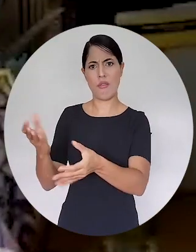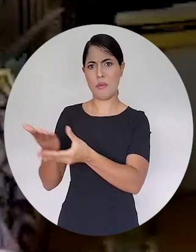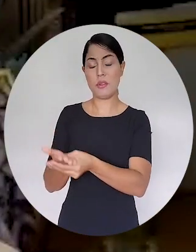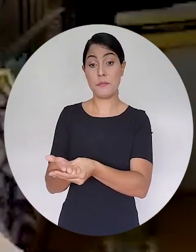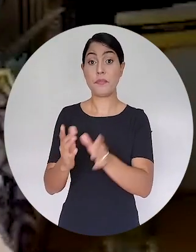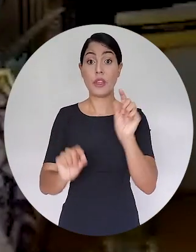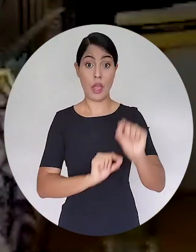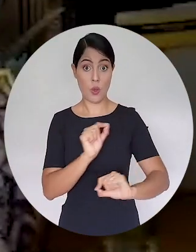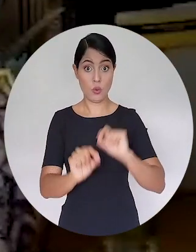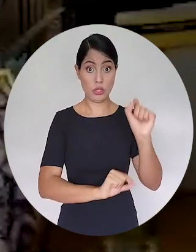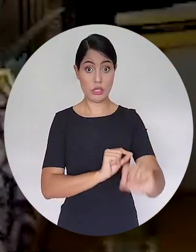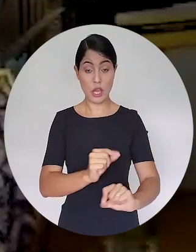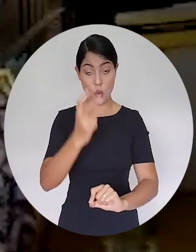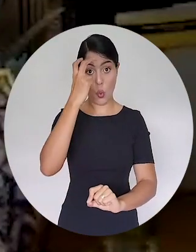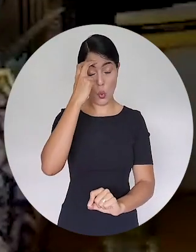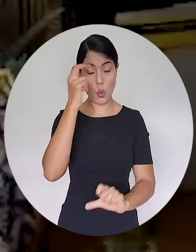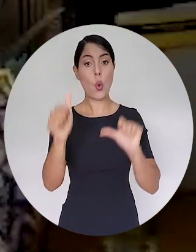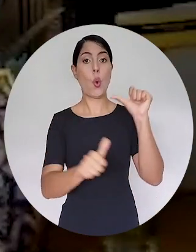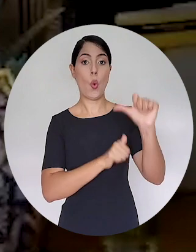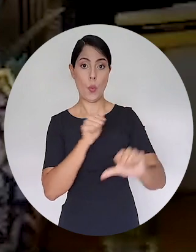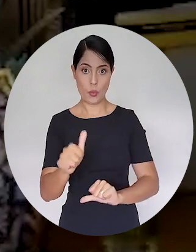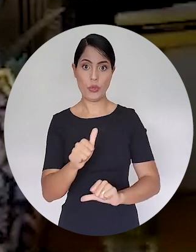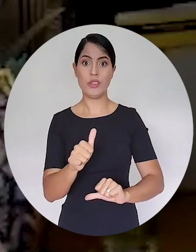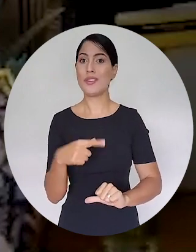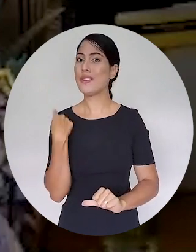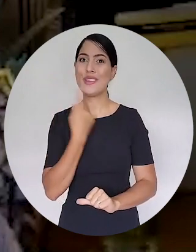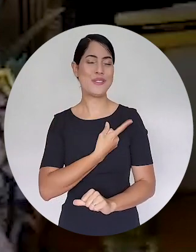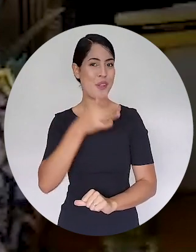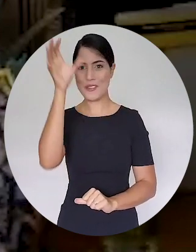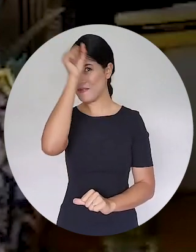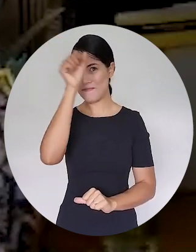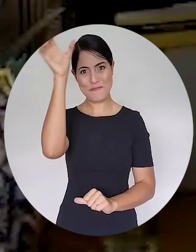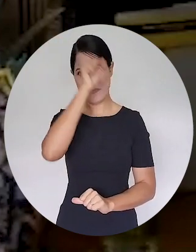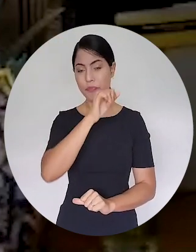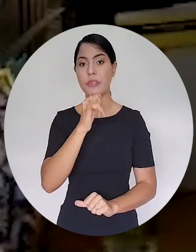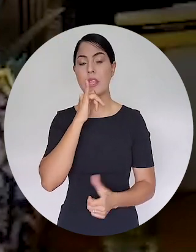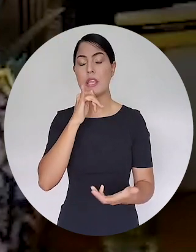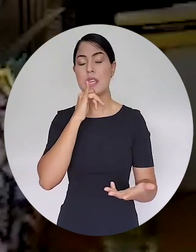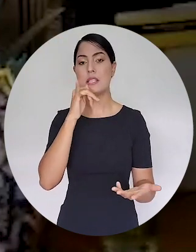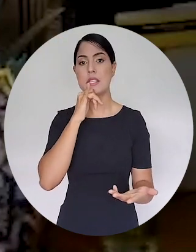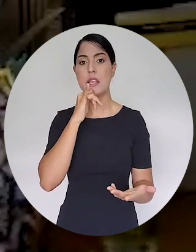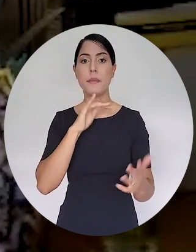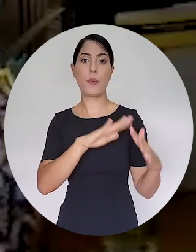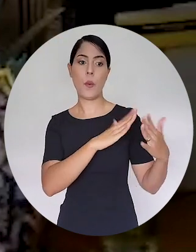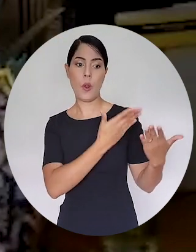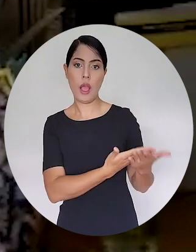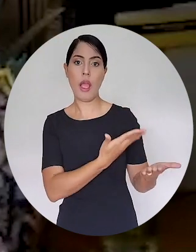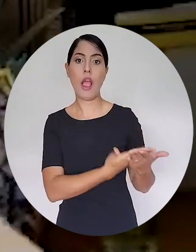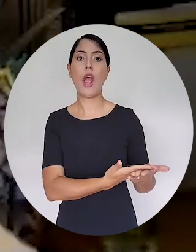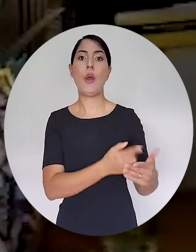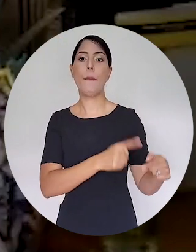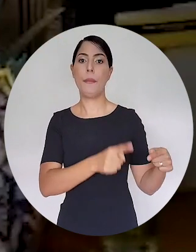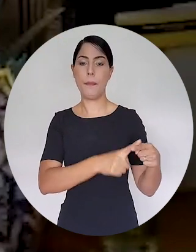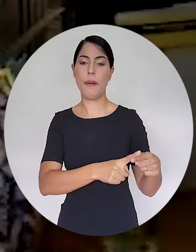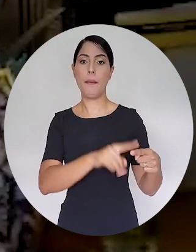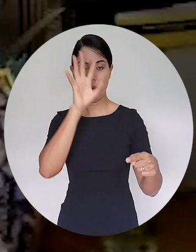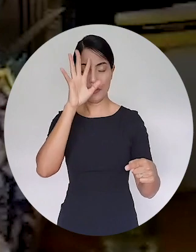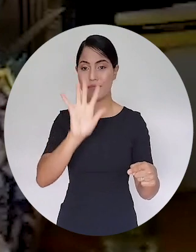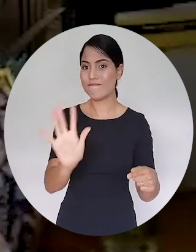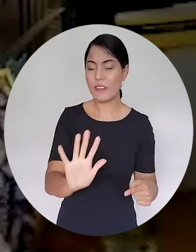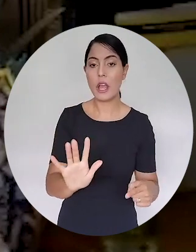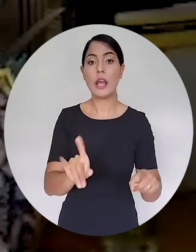uma mudança cultural, porque a gente não aprende isso nem no colégio, a ser protagonista dos nossos conflitos, né, da solução